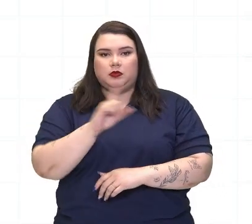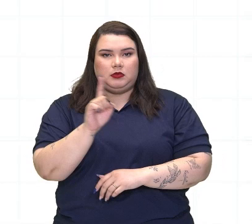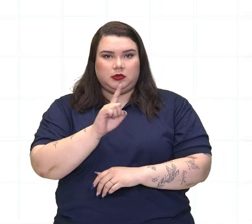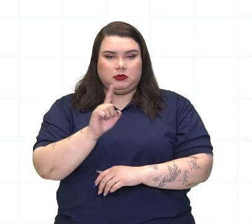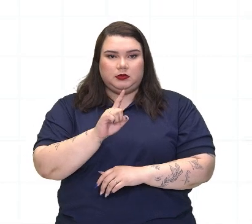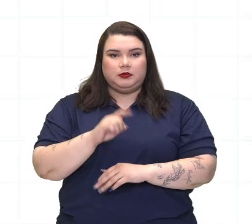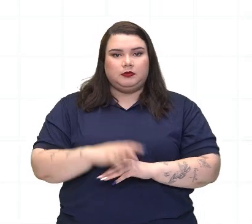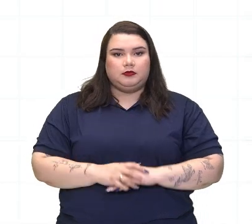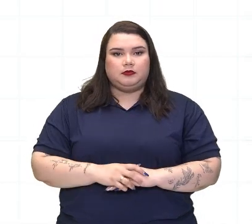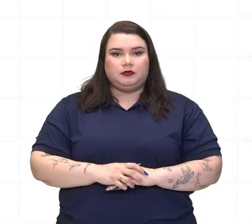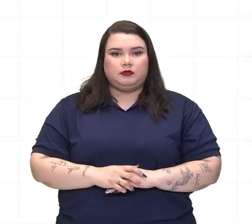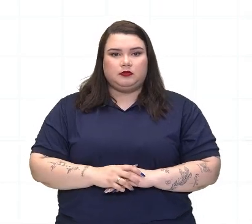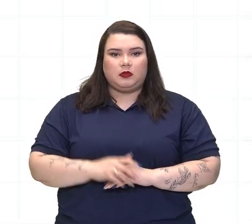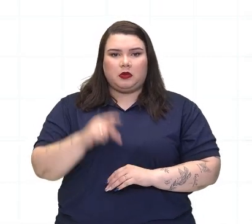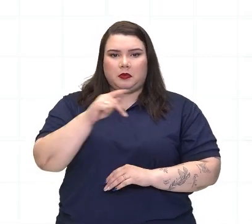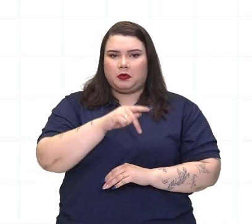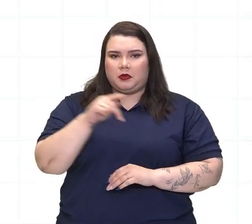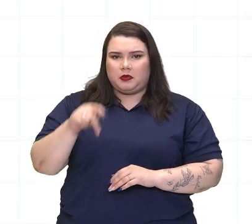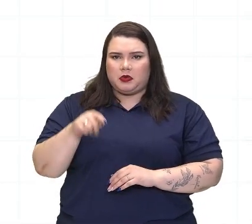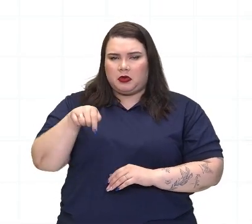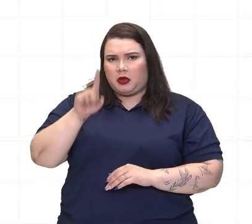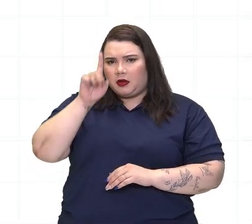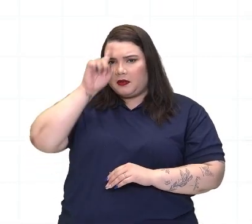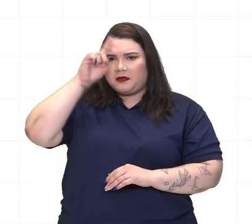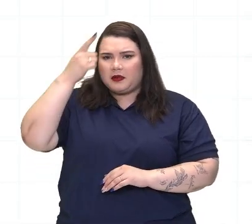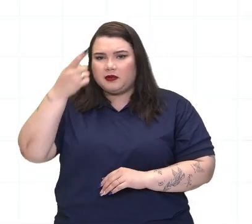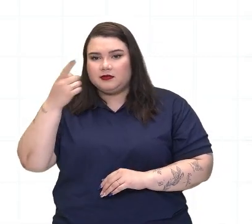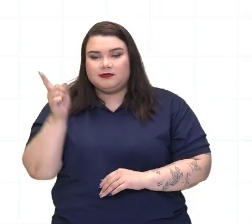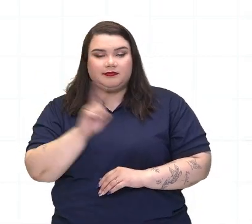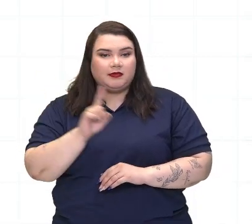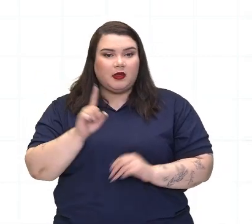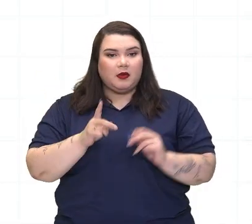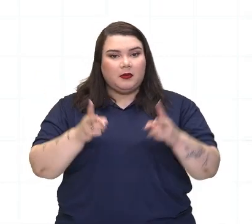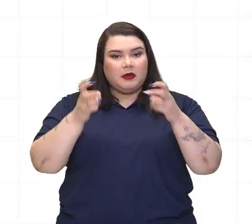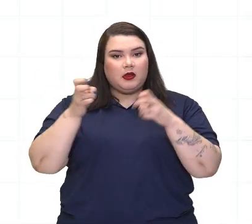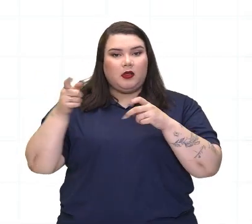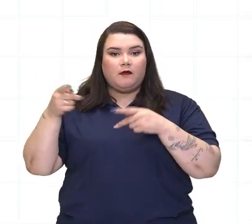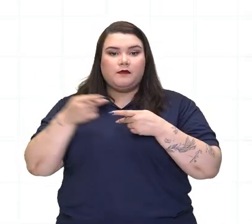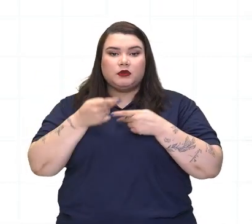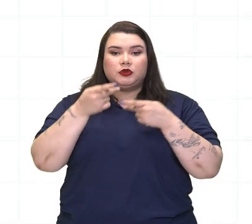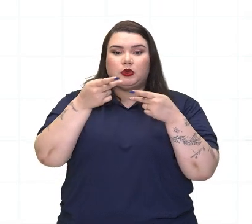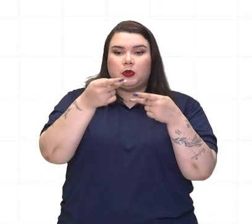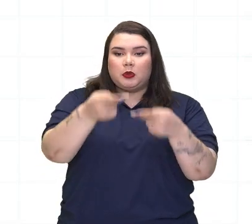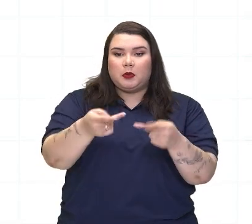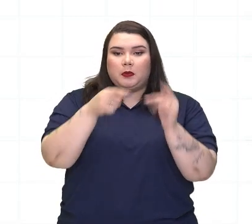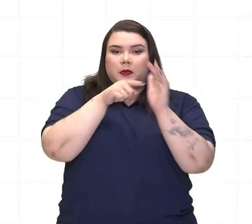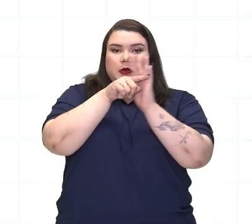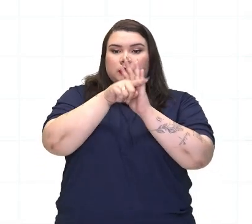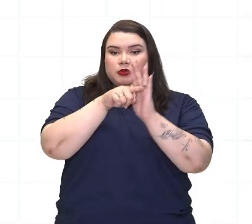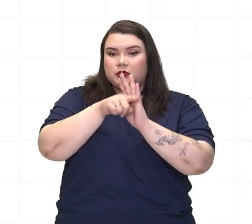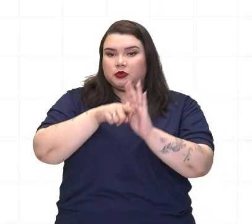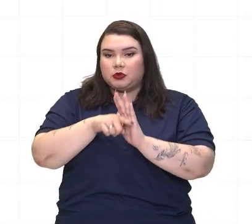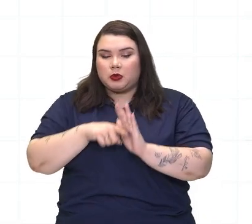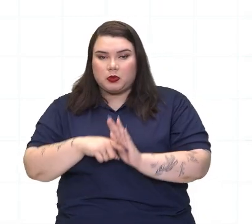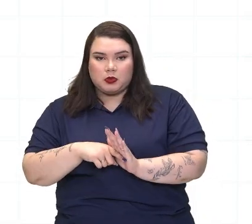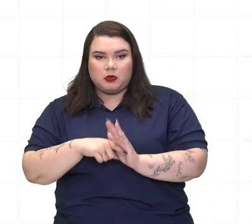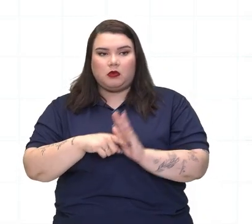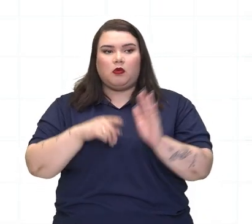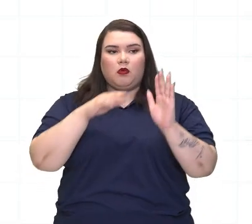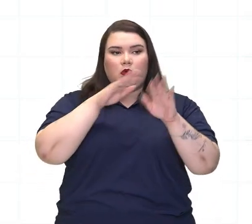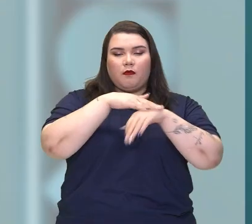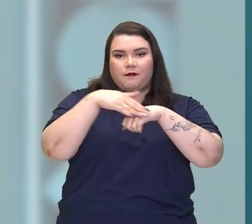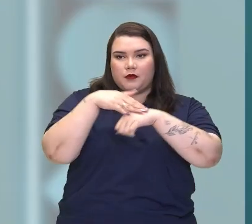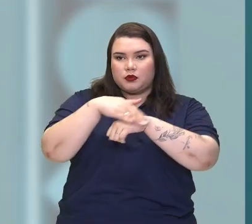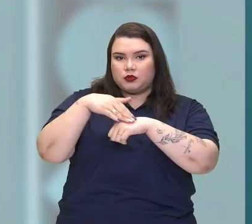O professor, ele tirou isso aqui da cabeça dele? Não. Vocês podem observar que ele foi lá, pesquisou, consultou a população